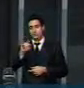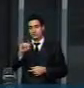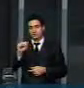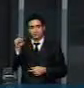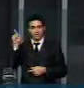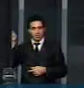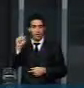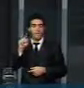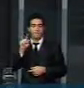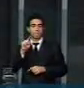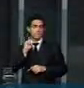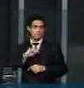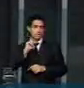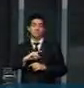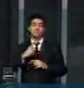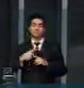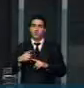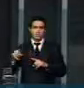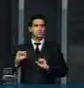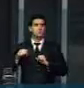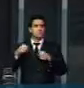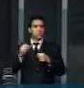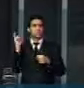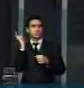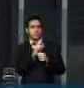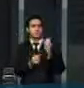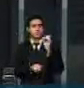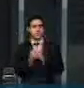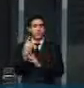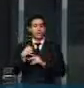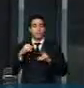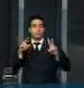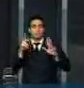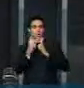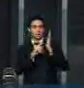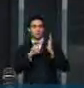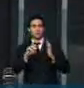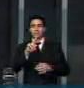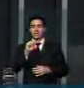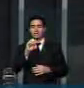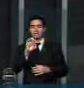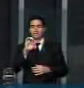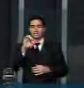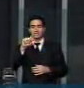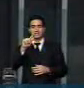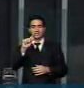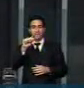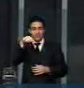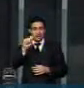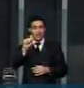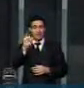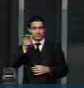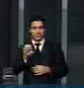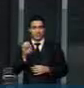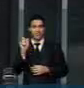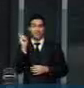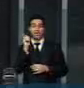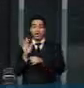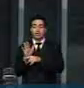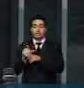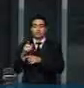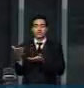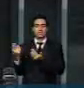Gerais, que com muito esforço também mantém lá o projeto Resgate, dignificando vidas de milhares de jovens que se encontram no cruel vício